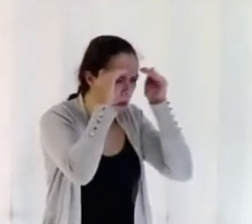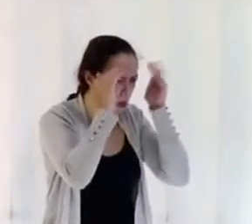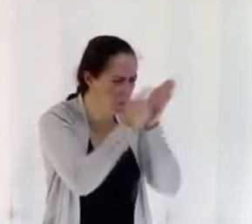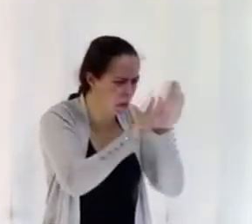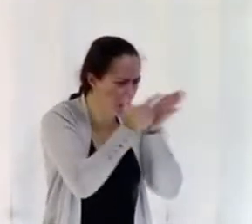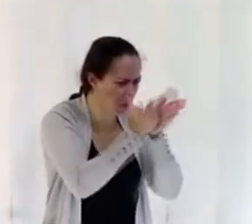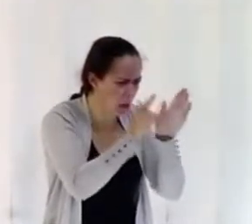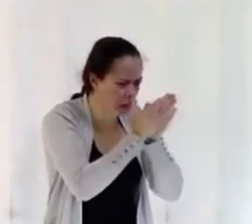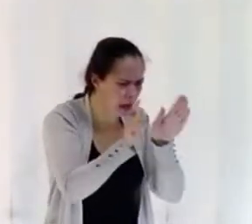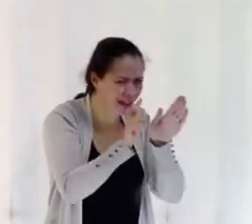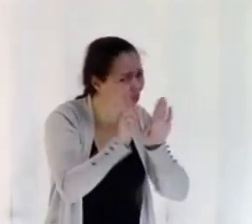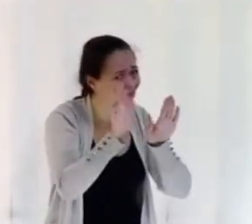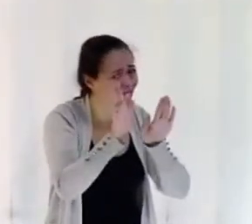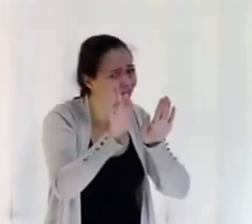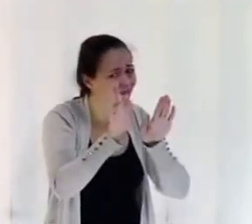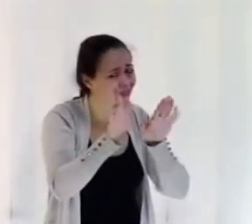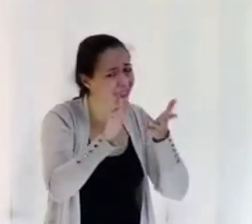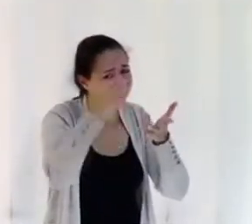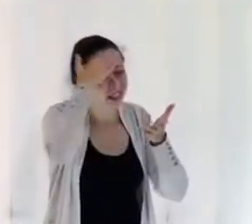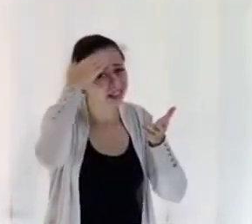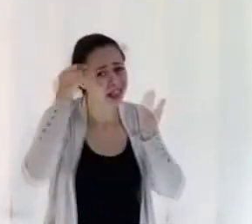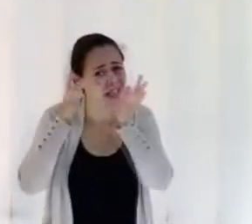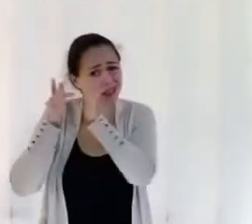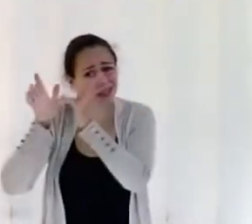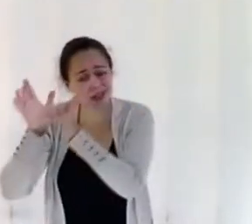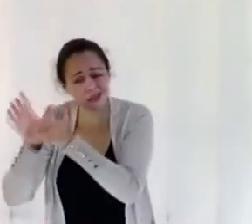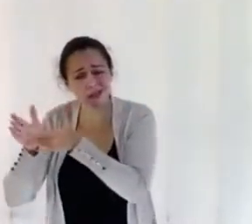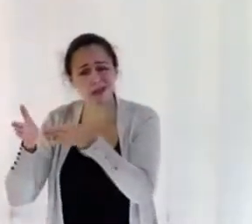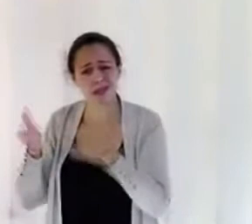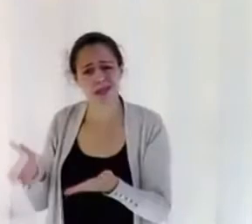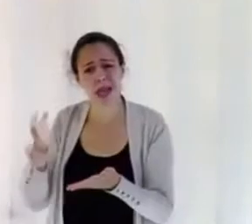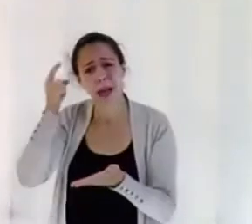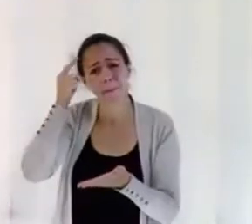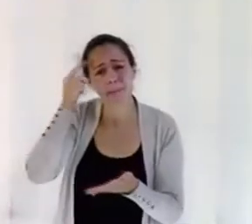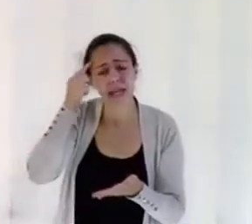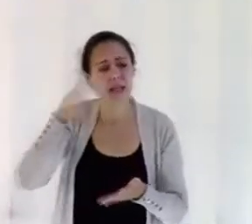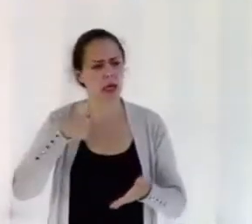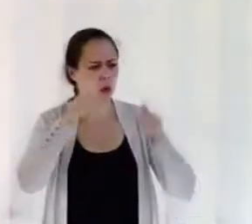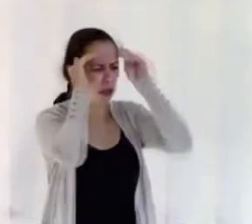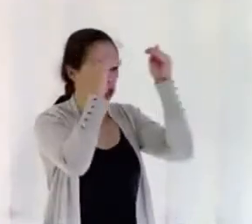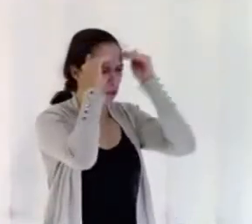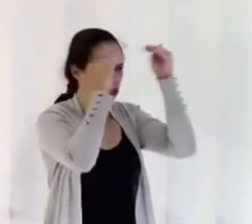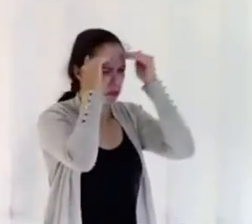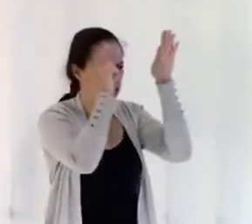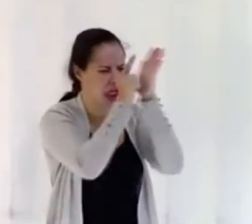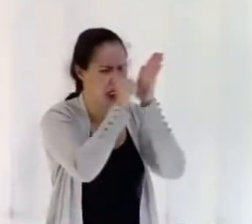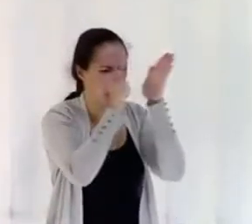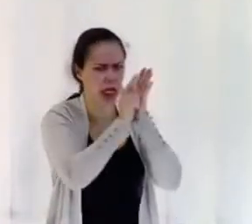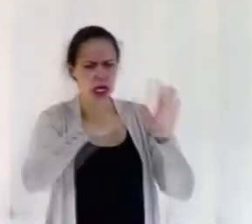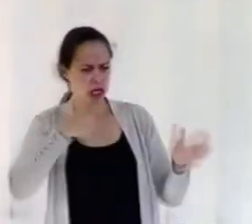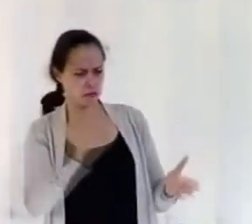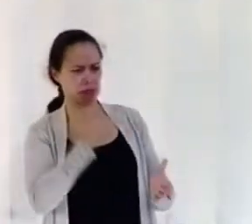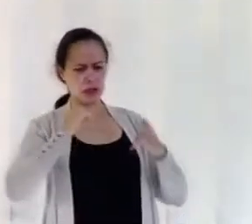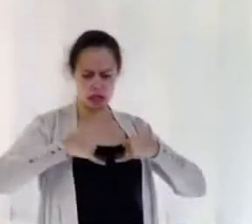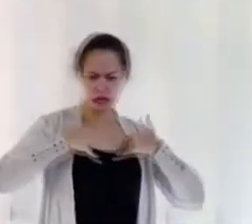radical sendo radical em todas as áreas da sua vida e não apenas numa parte. Muitas vezes o que nós vemos é um